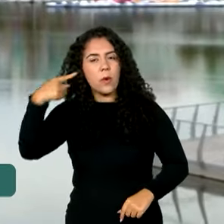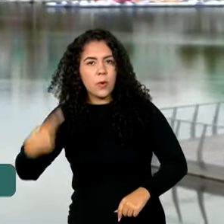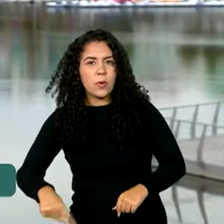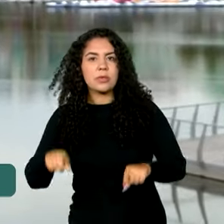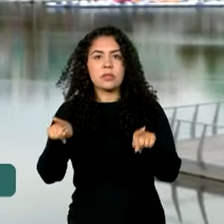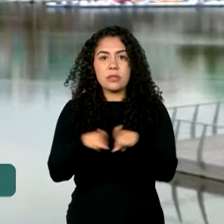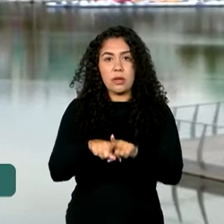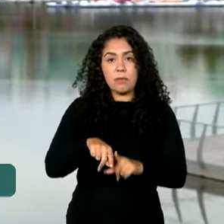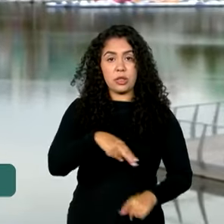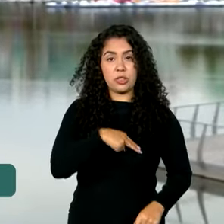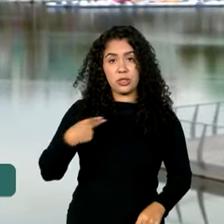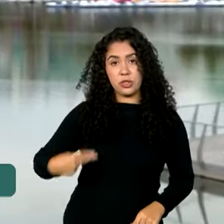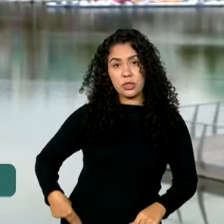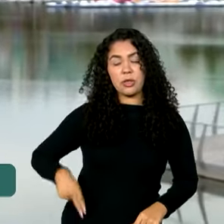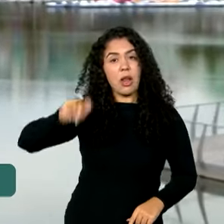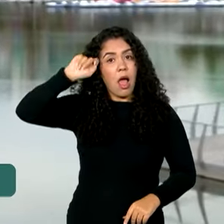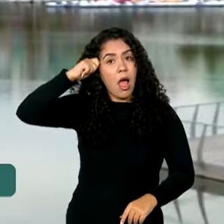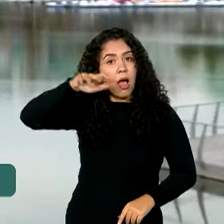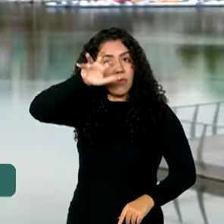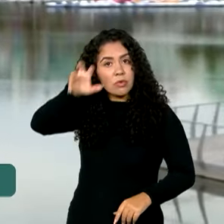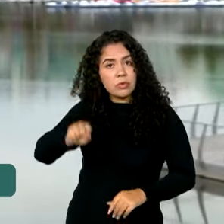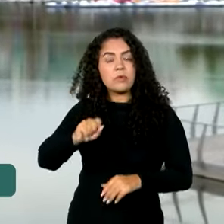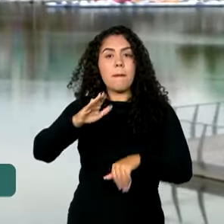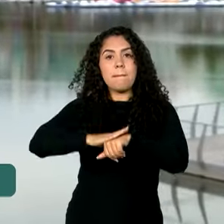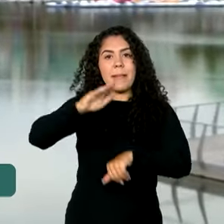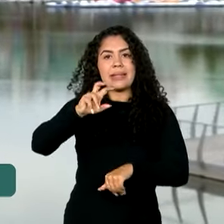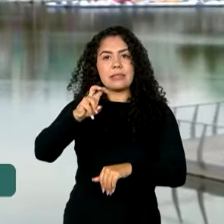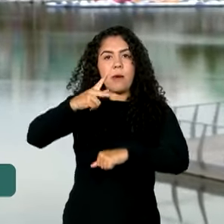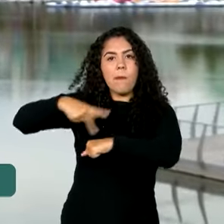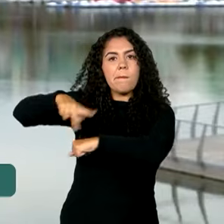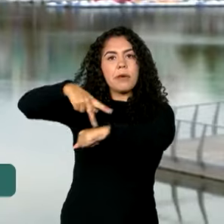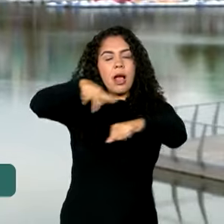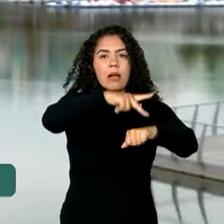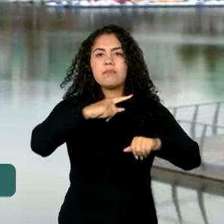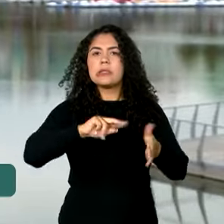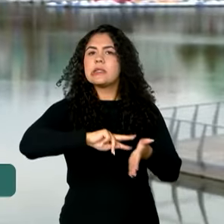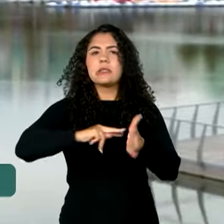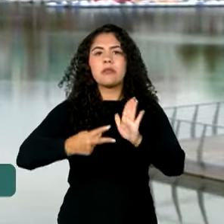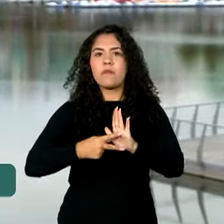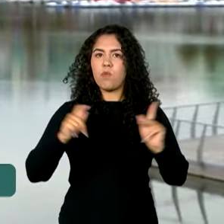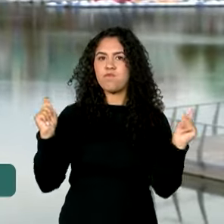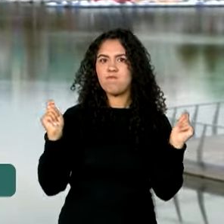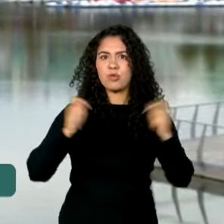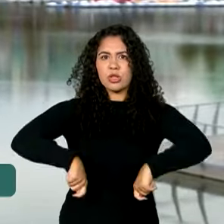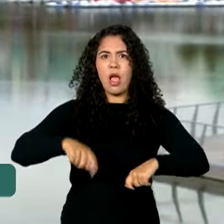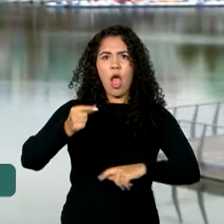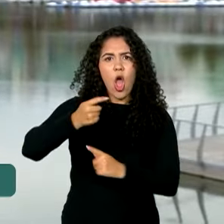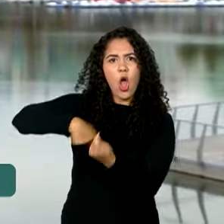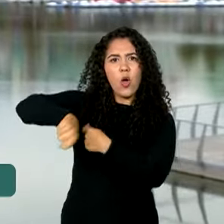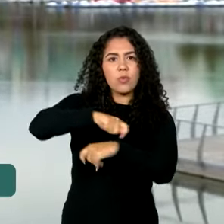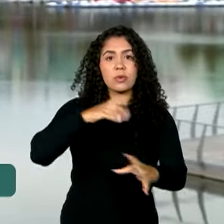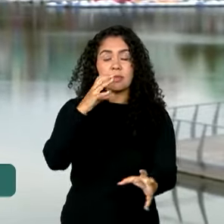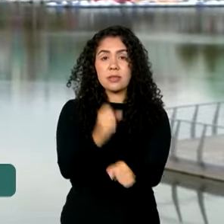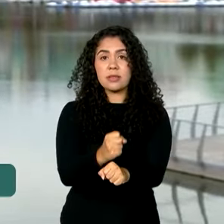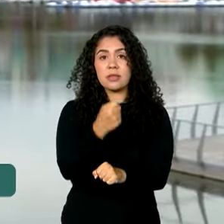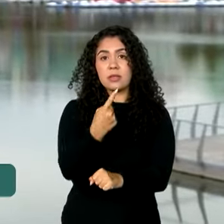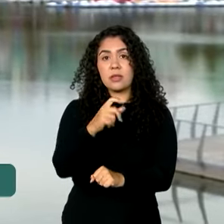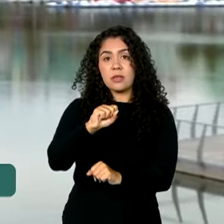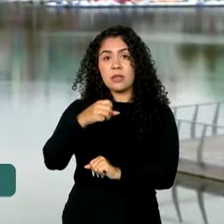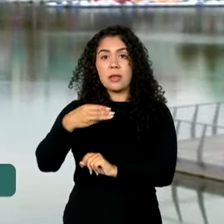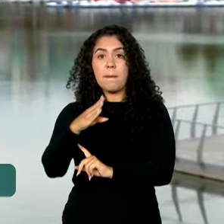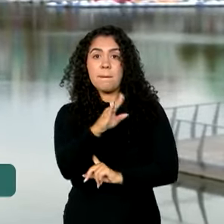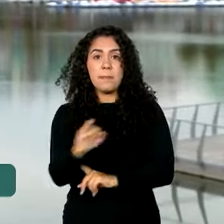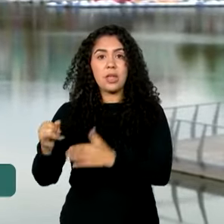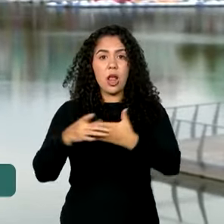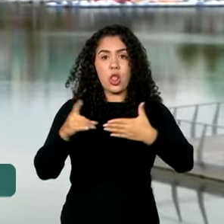África do Sul e outros 5 países representa uma potência econômica de quase 183 bilhões